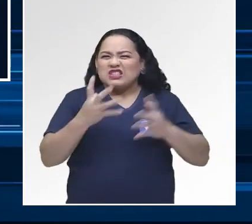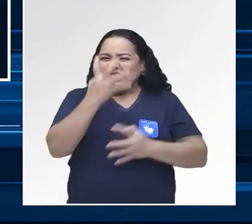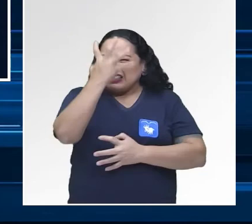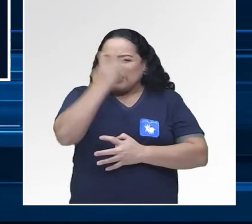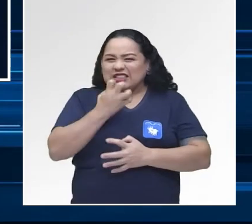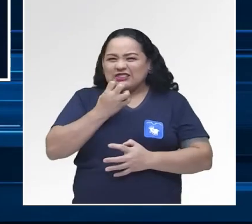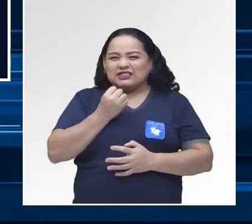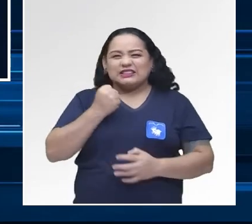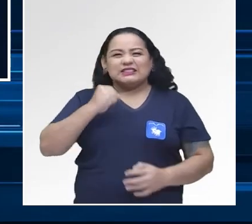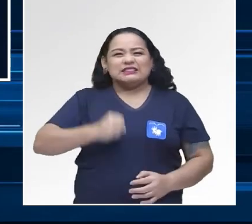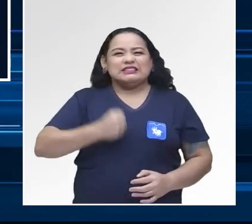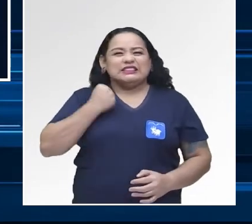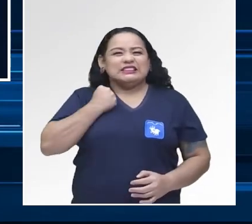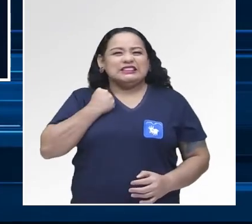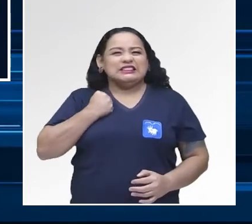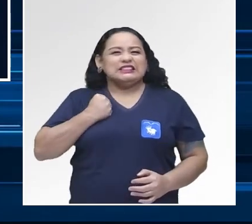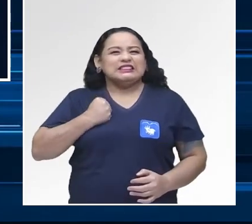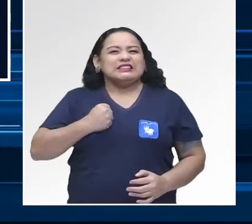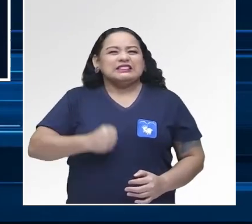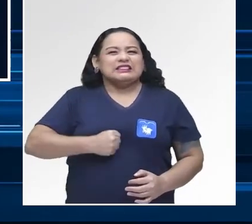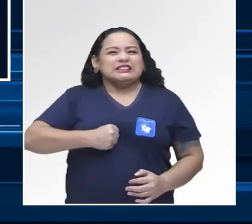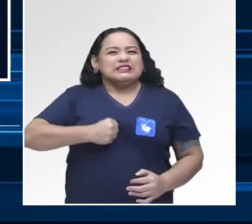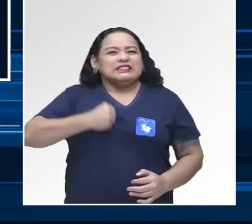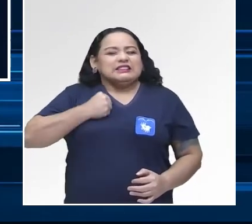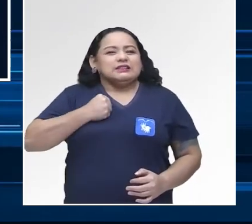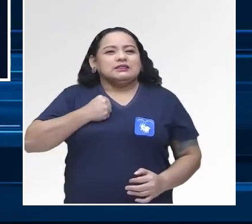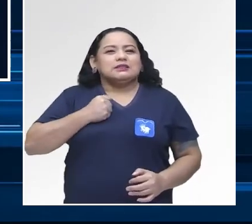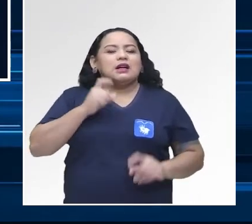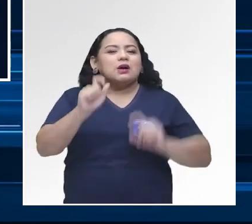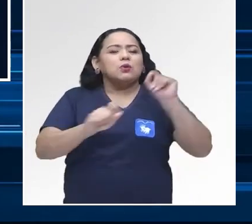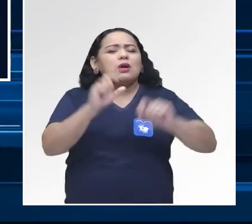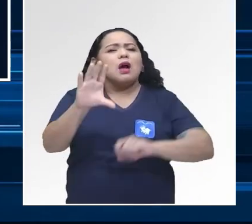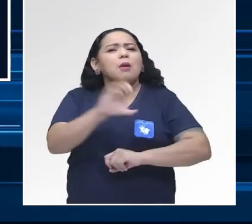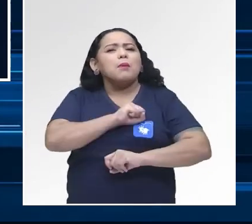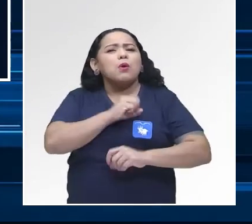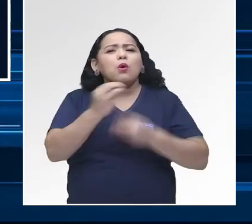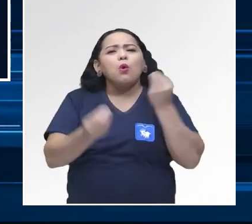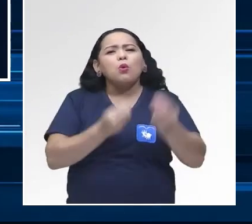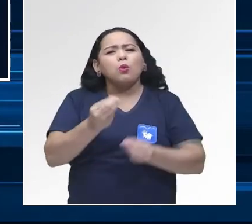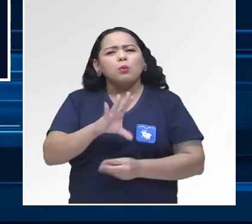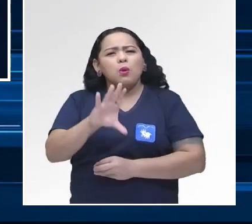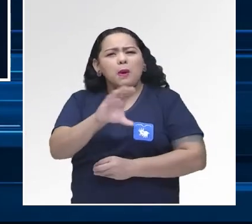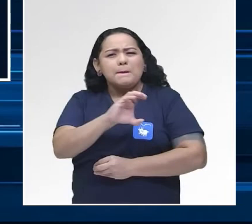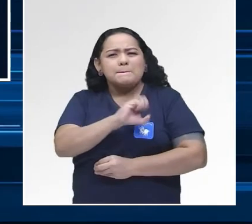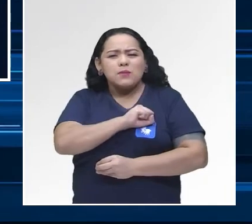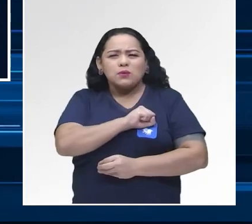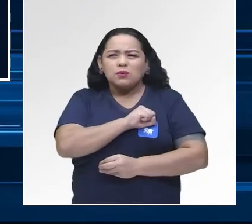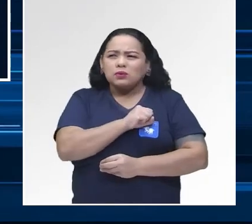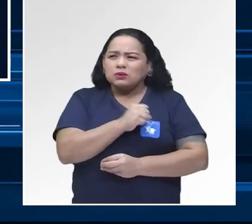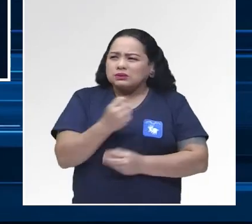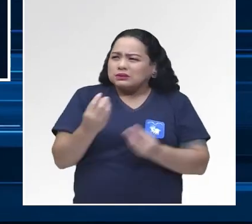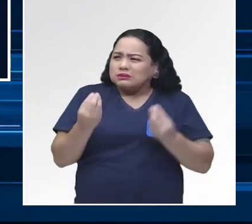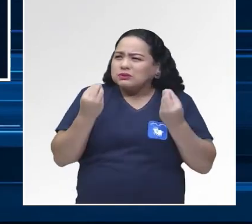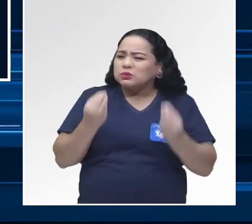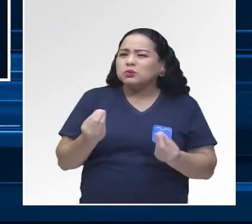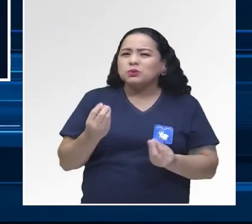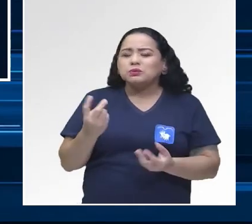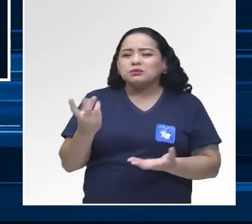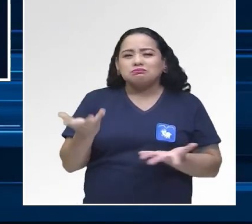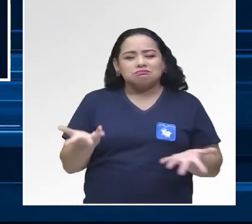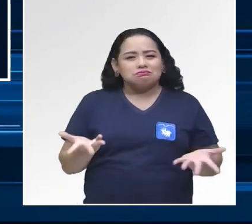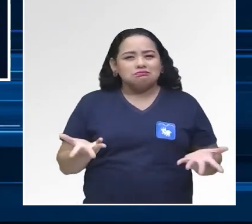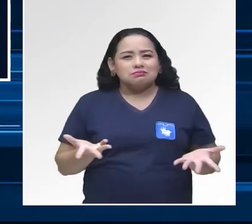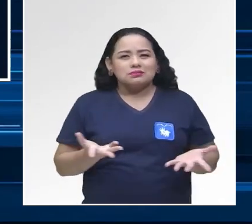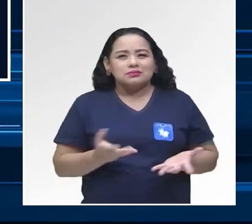agora. Então, o que é o amor? Né? Como que é esse amor? Como é que ele funciona? Como